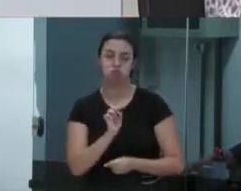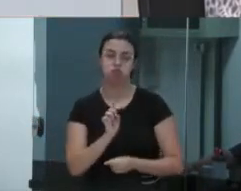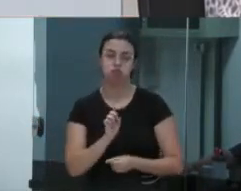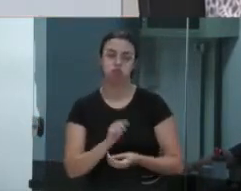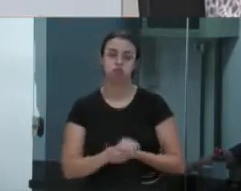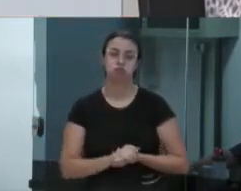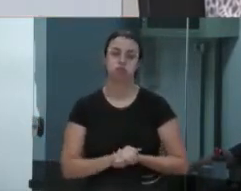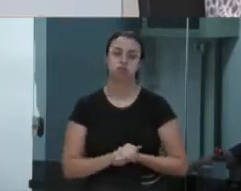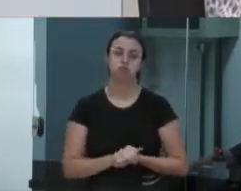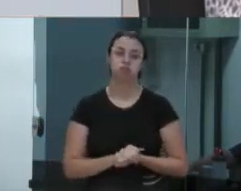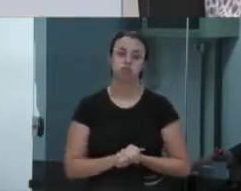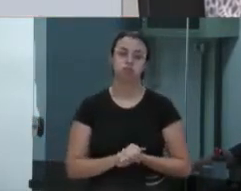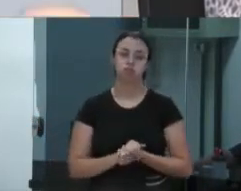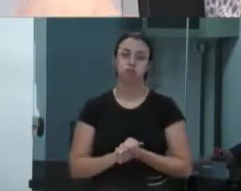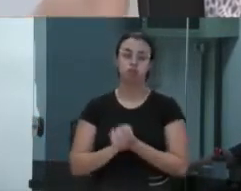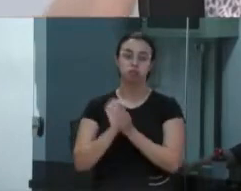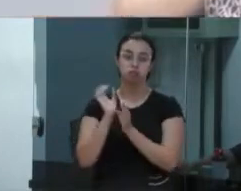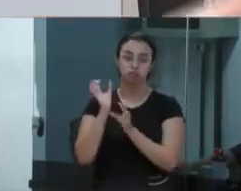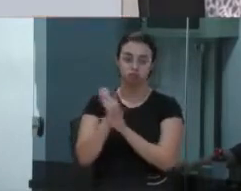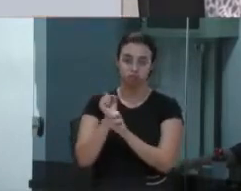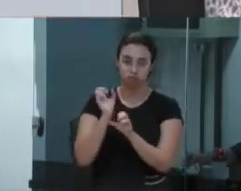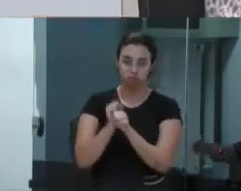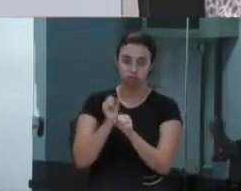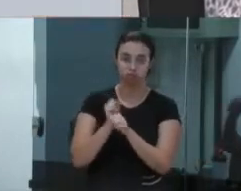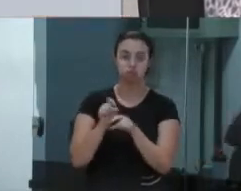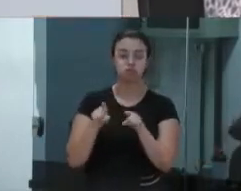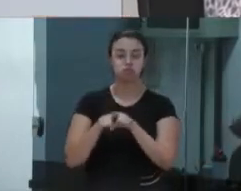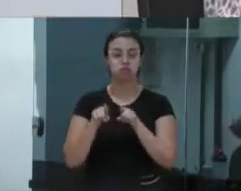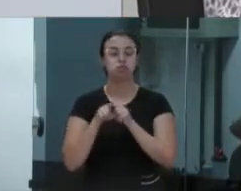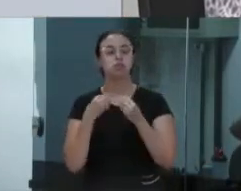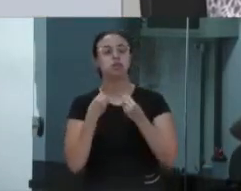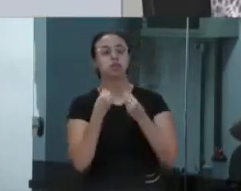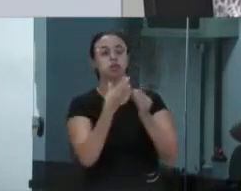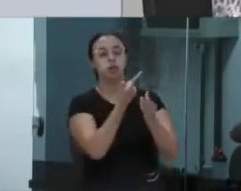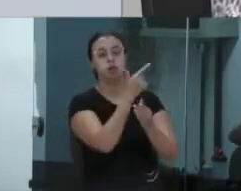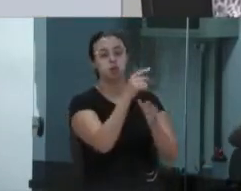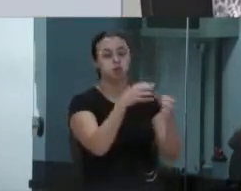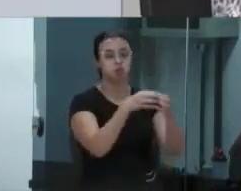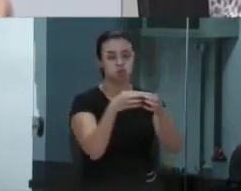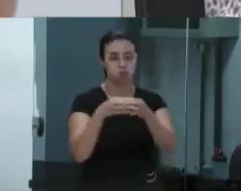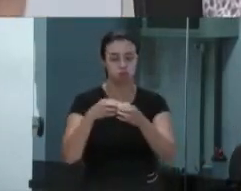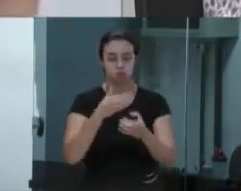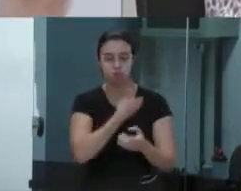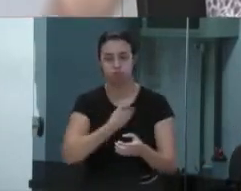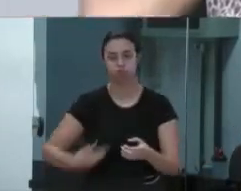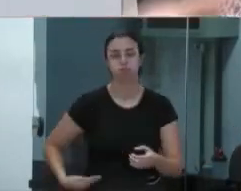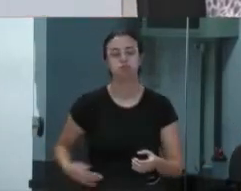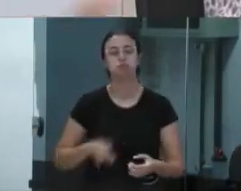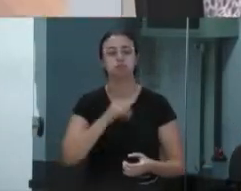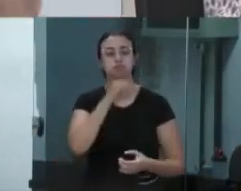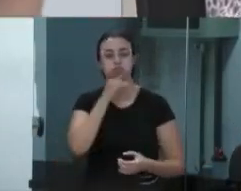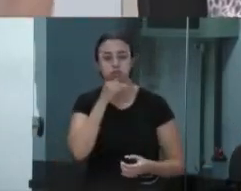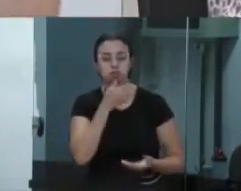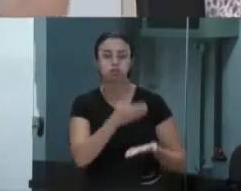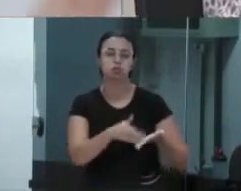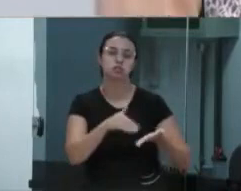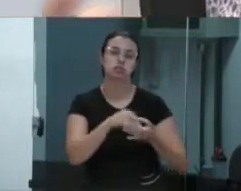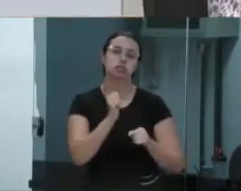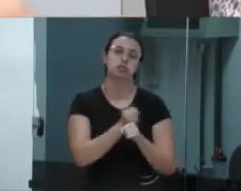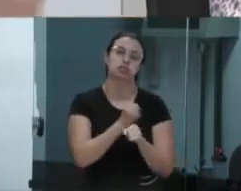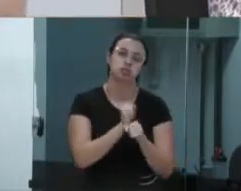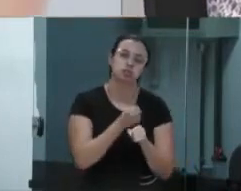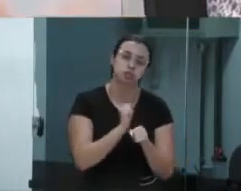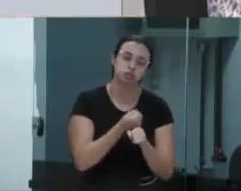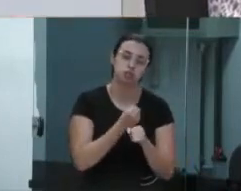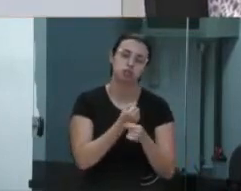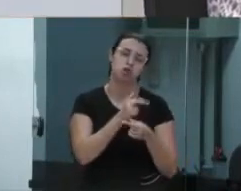né? Esses dados são passados para os outros órgãos do governo, como, por exemplo, a Secretaria de Obras, a